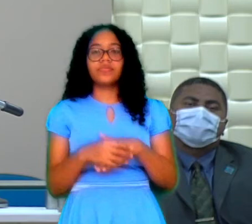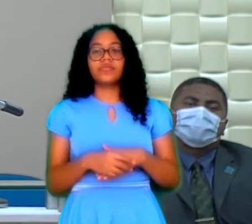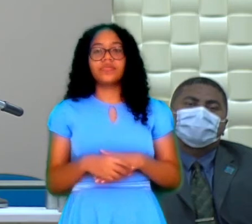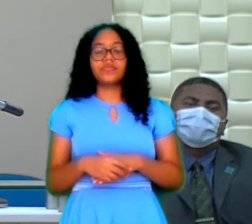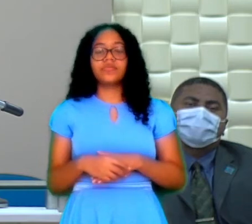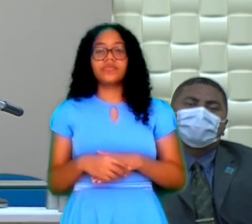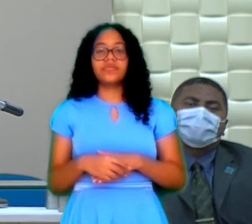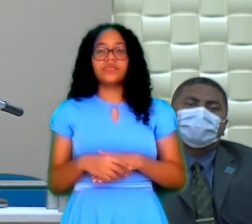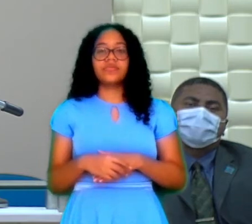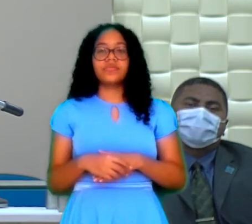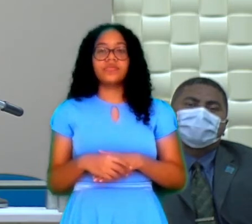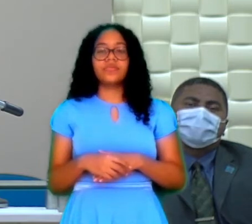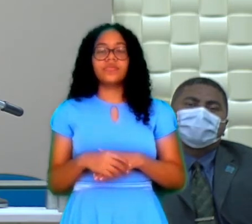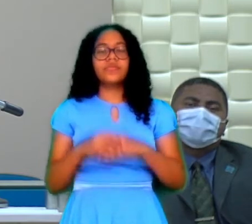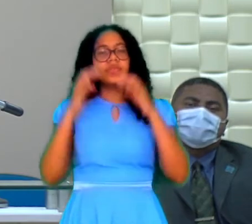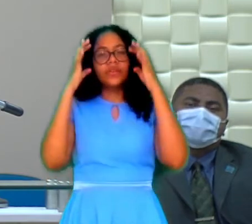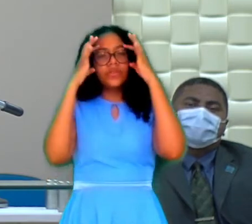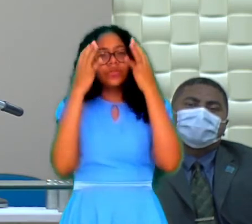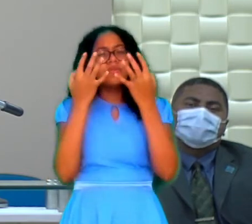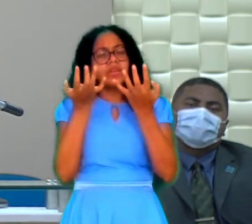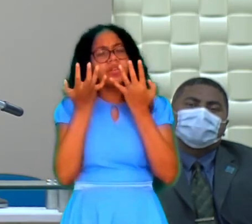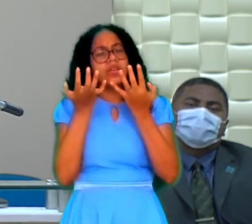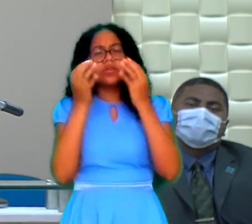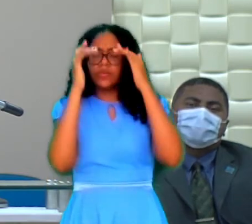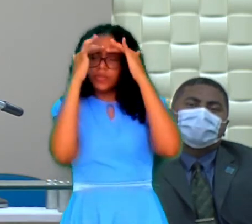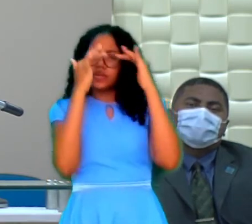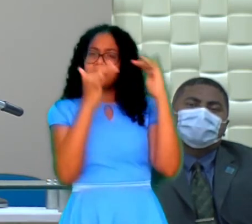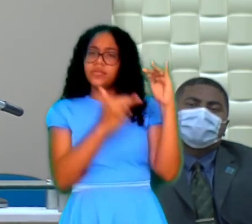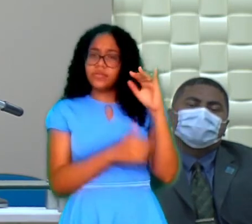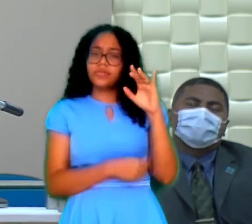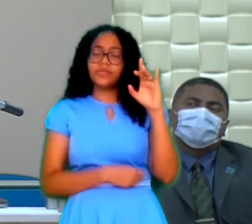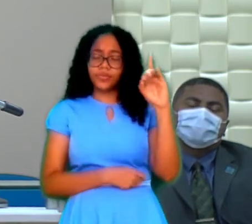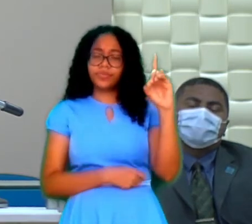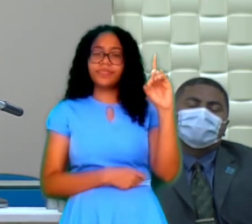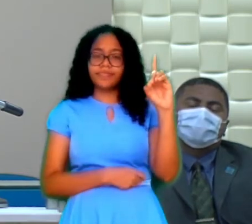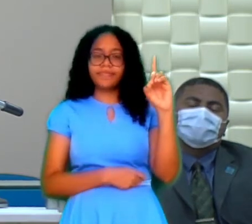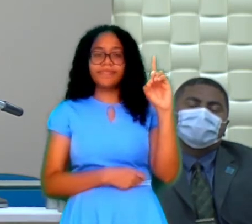Mas uma coisa muito interessante Jonas diz aqui.